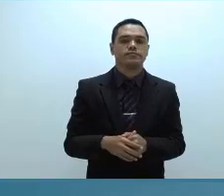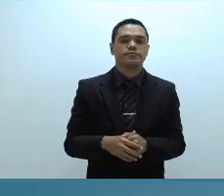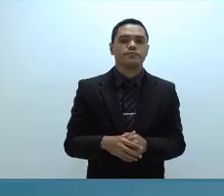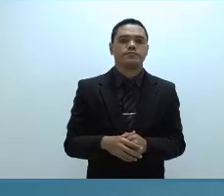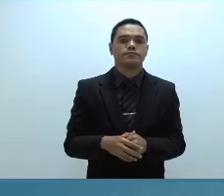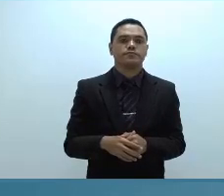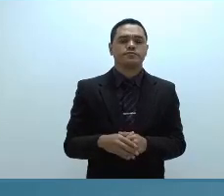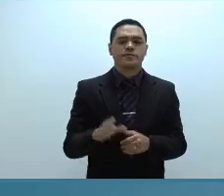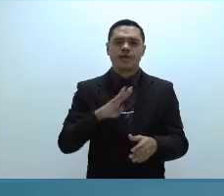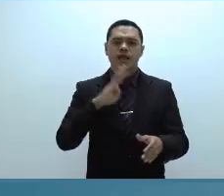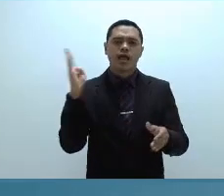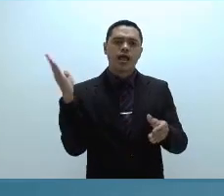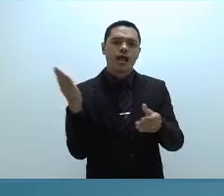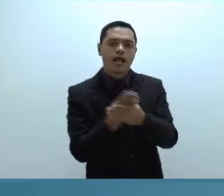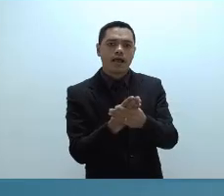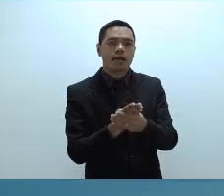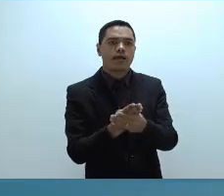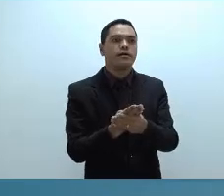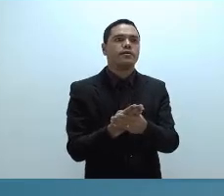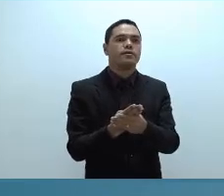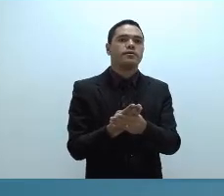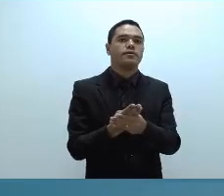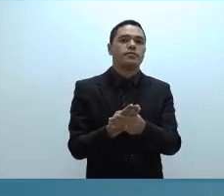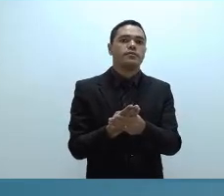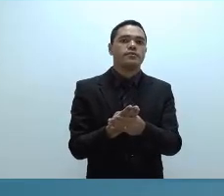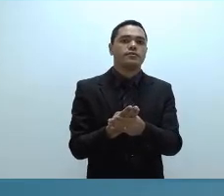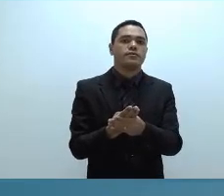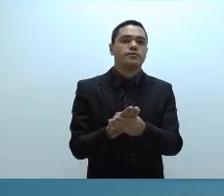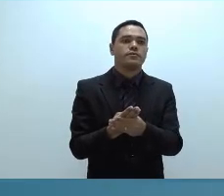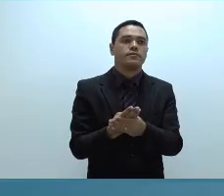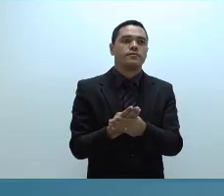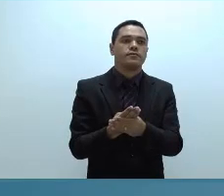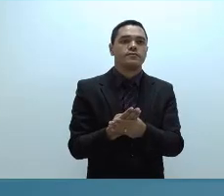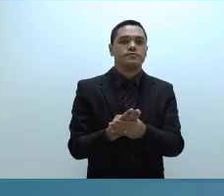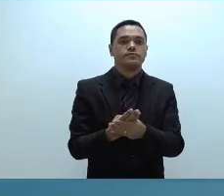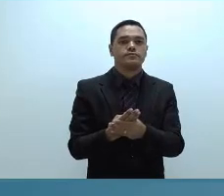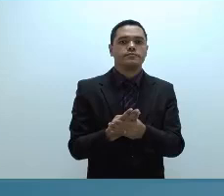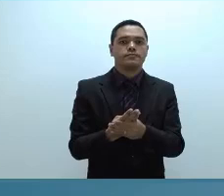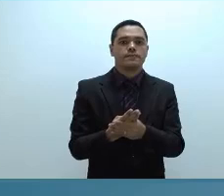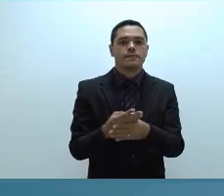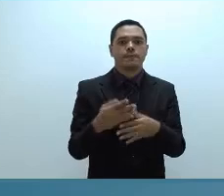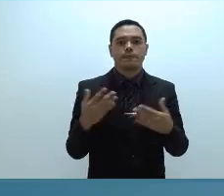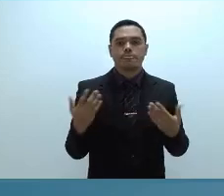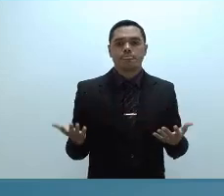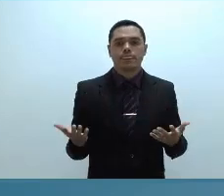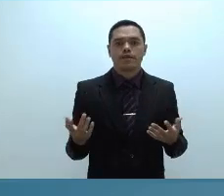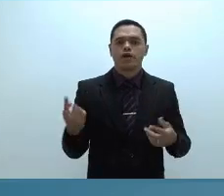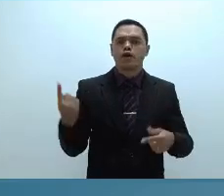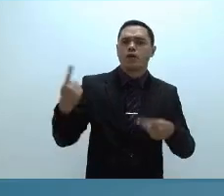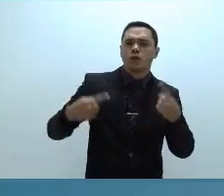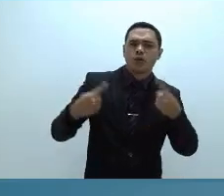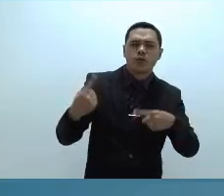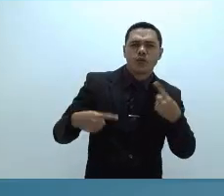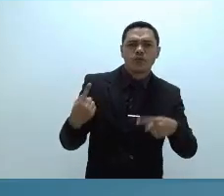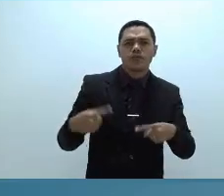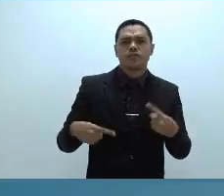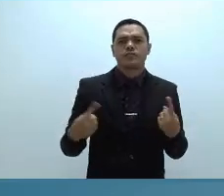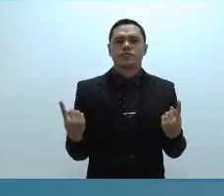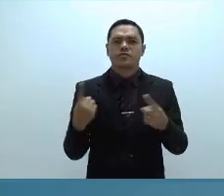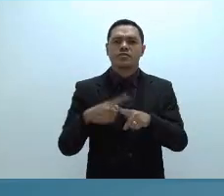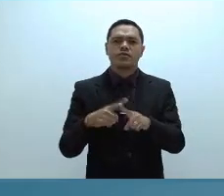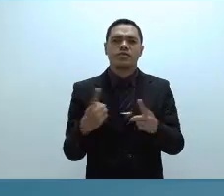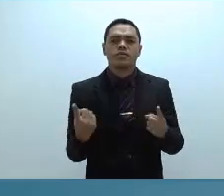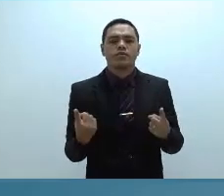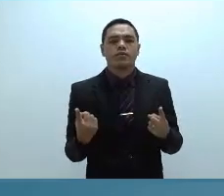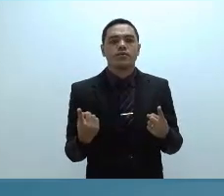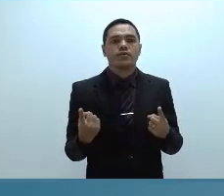a folha excessiva de diversão foi determinado ponto de um conflito de competência. No caso da controvérsia, fez a definição